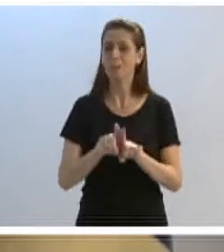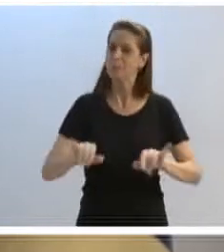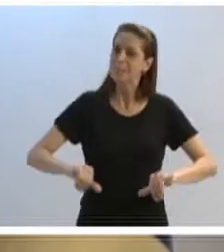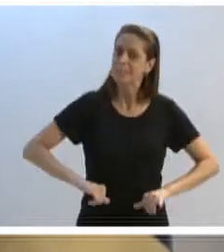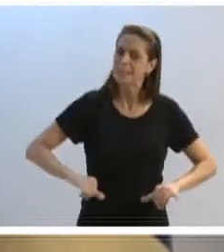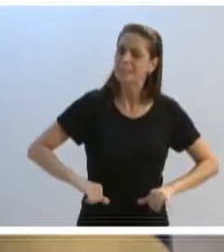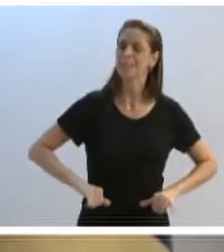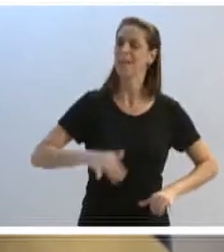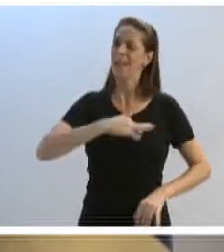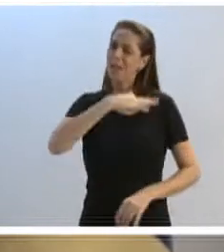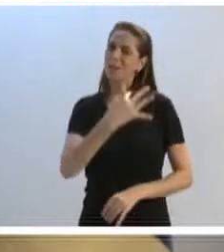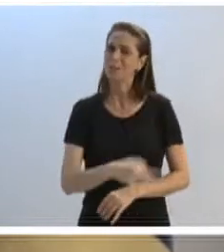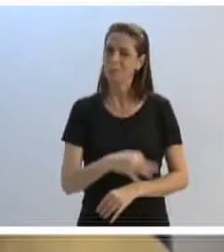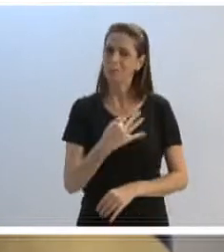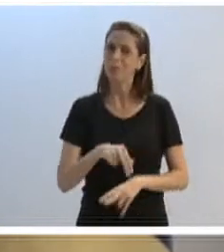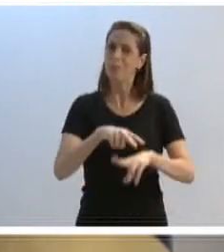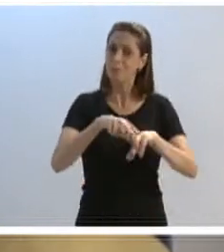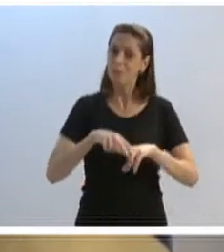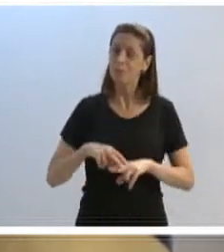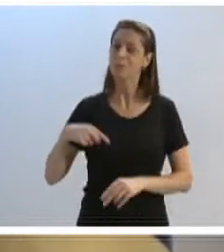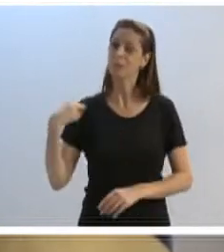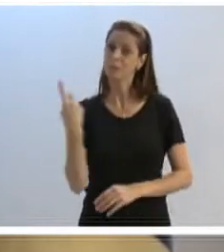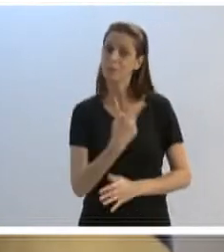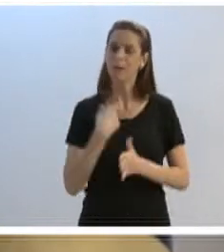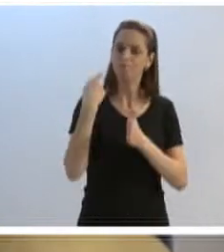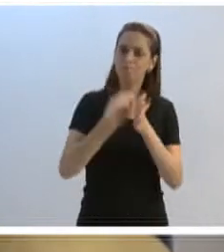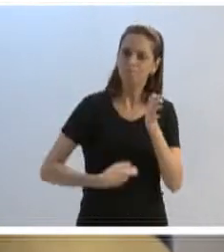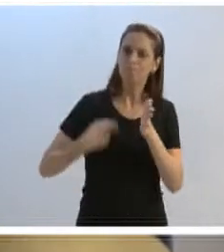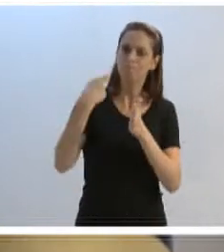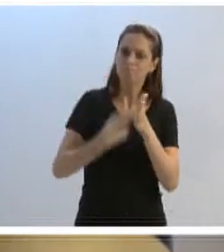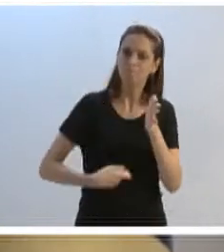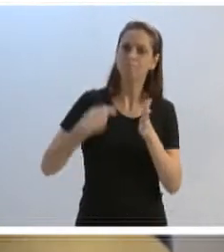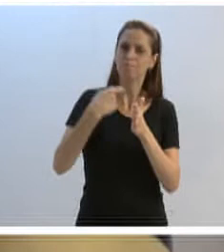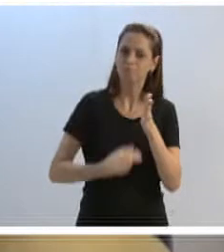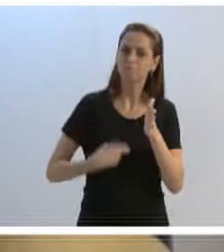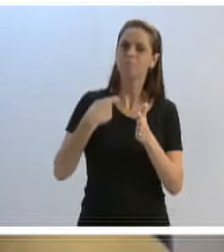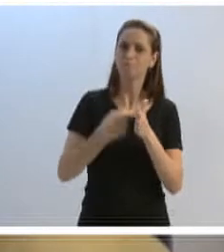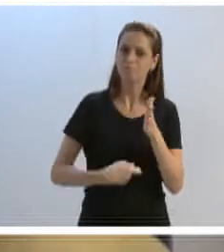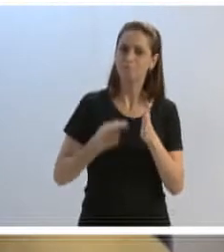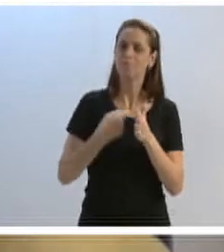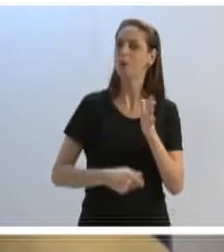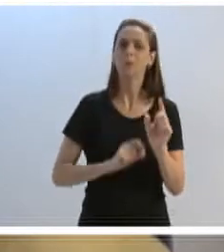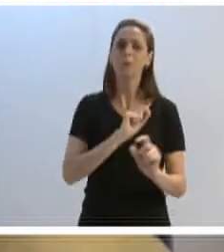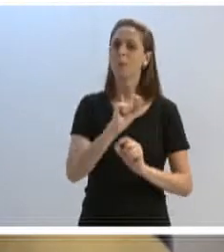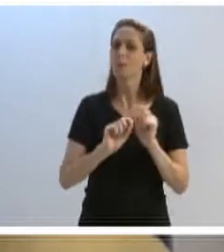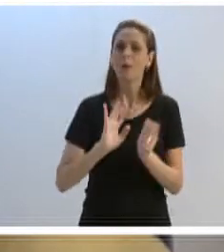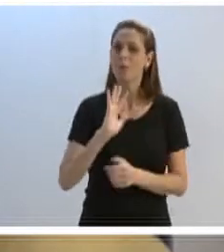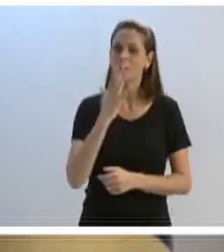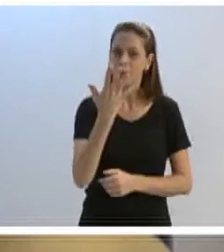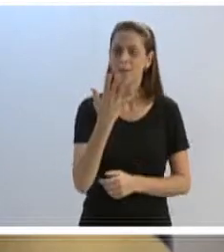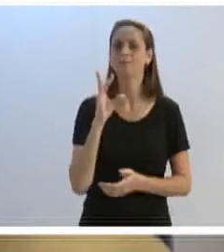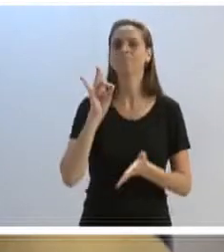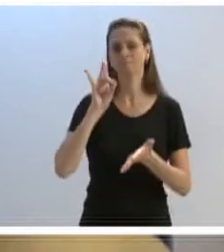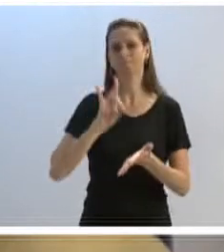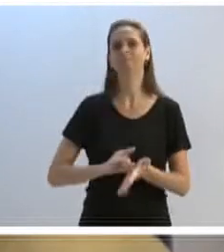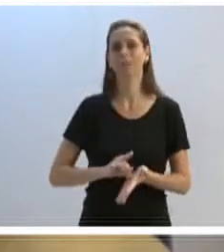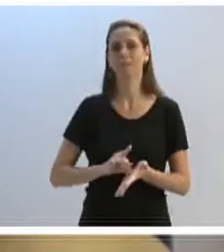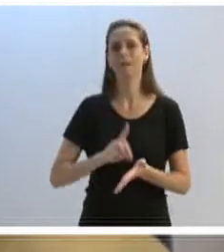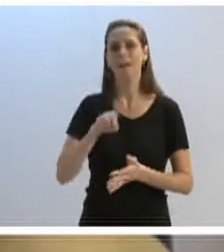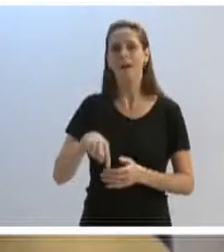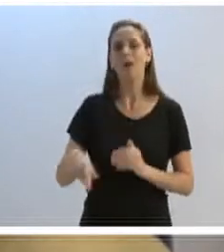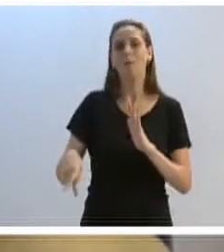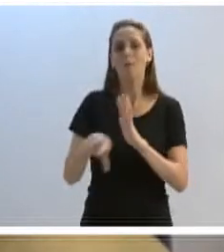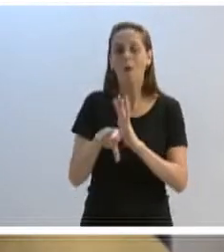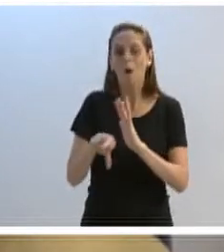Nesse sentido, as reivindicações desse segmento da população acabam por assumir caráter